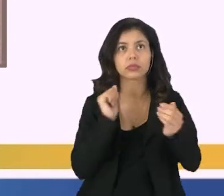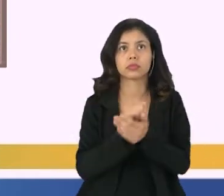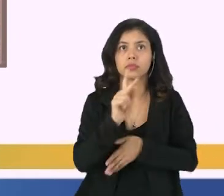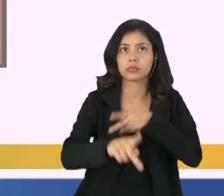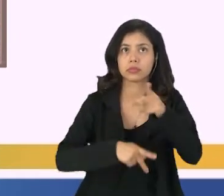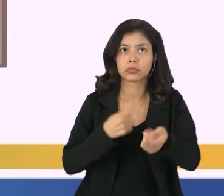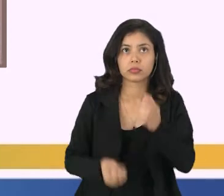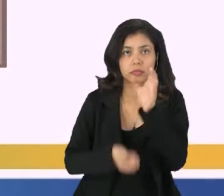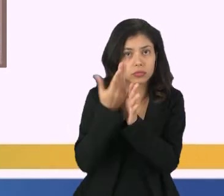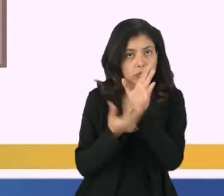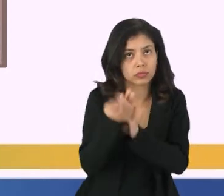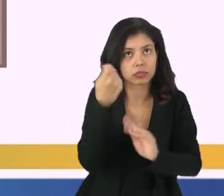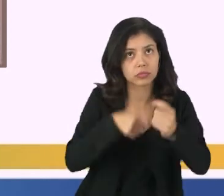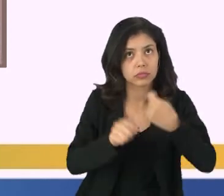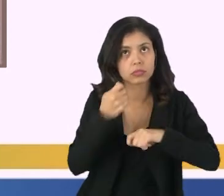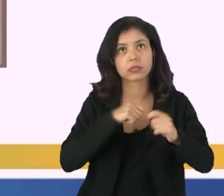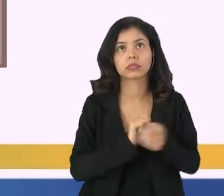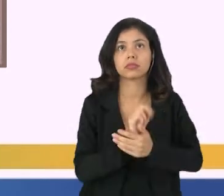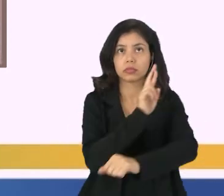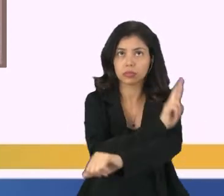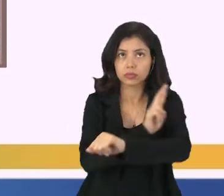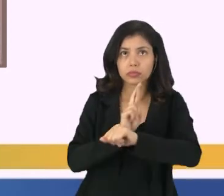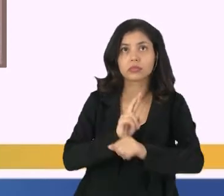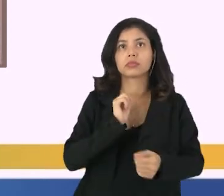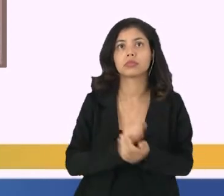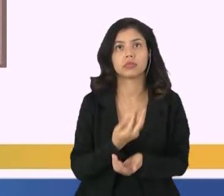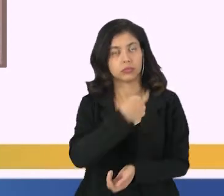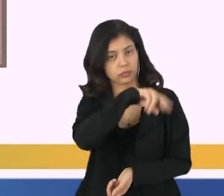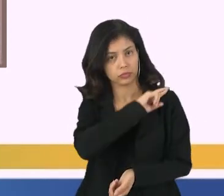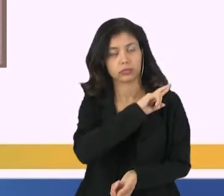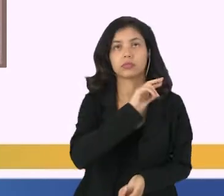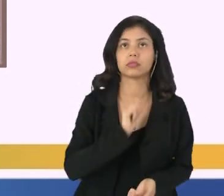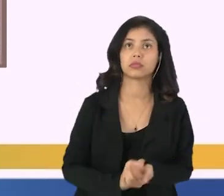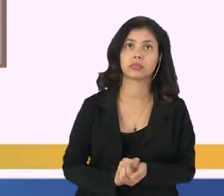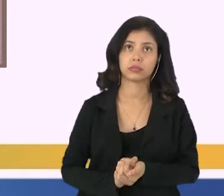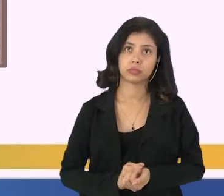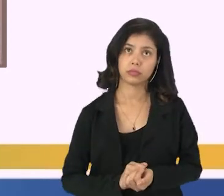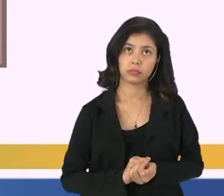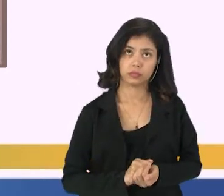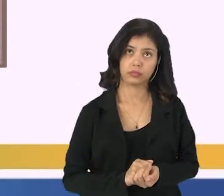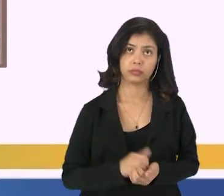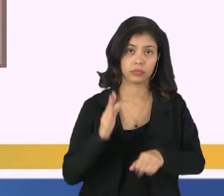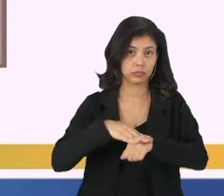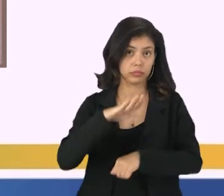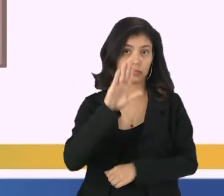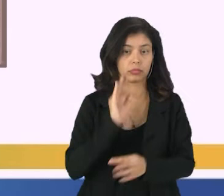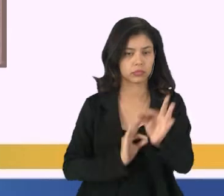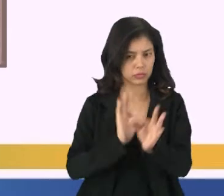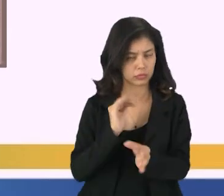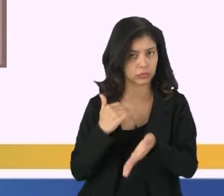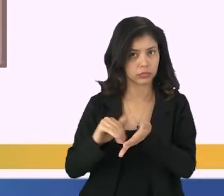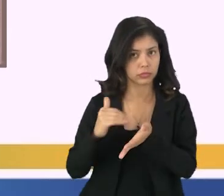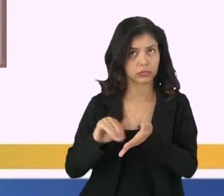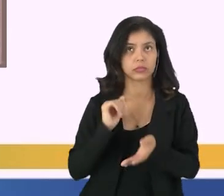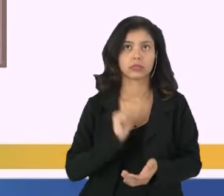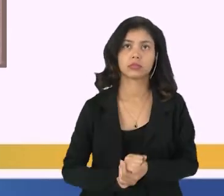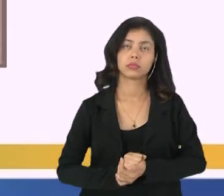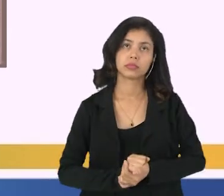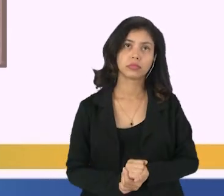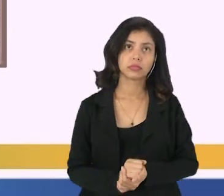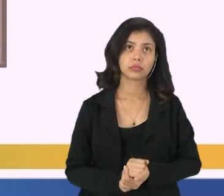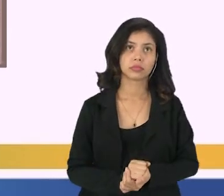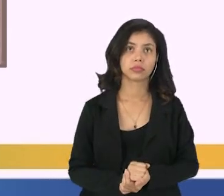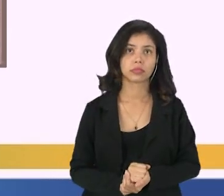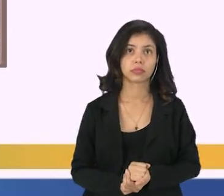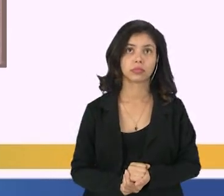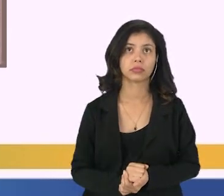o povoamento, né, a produção econômica, essas questões mais administrativas.